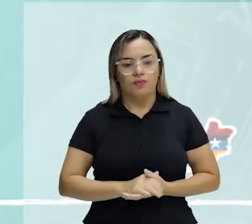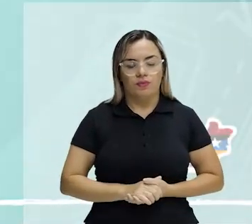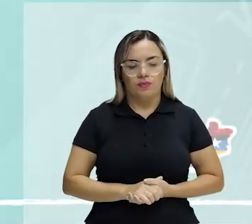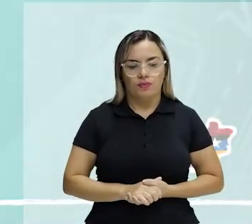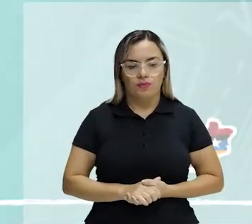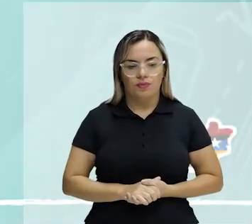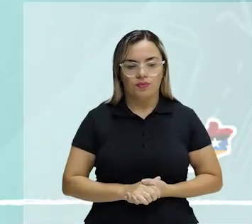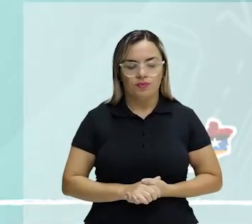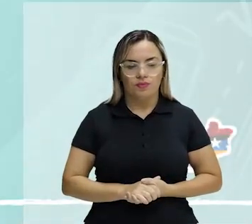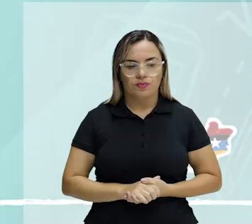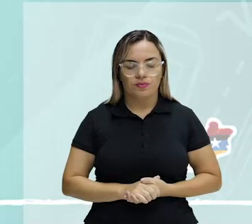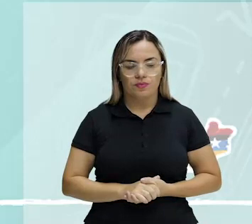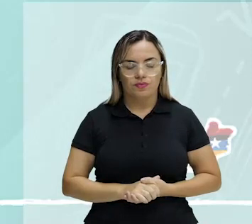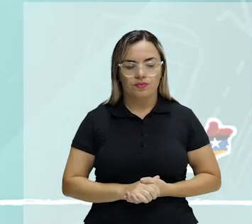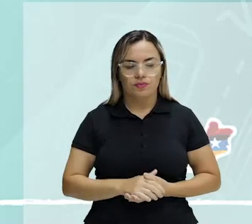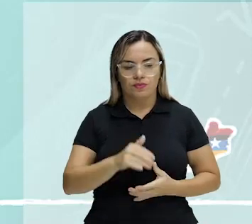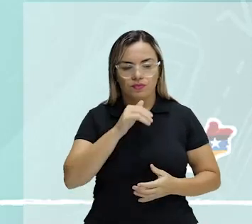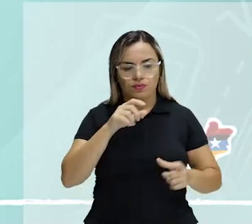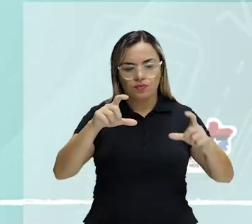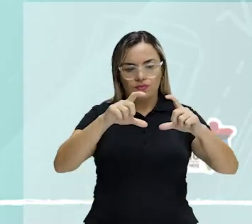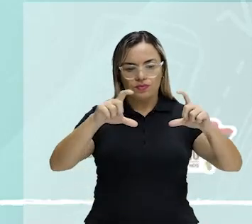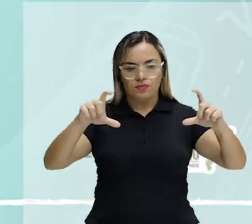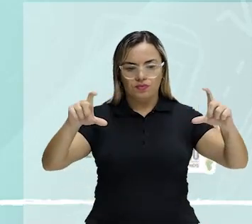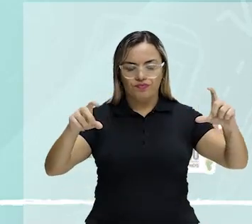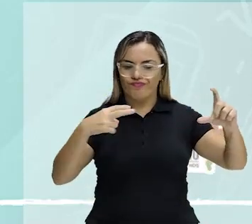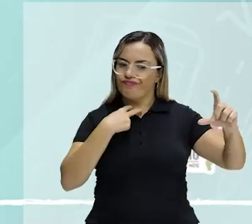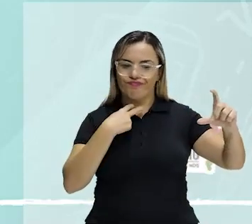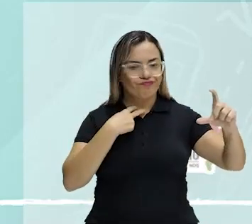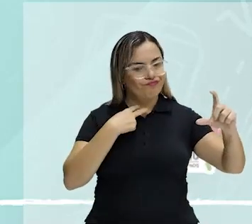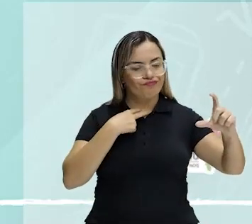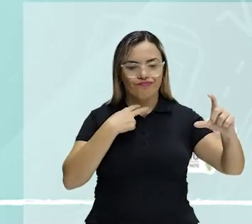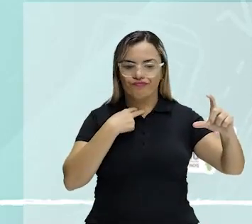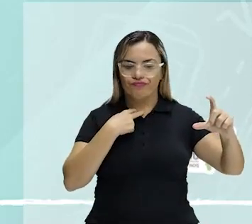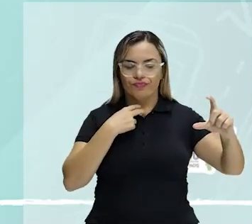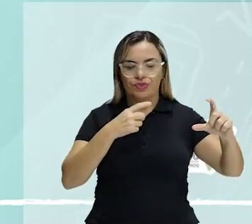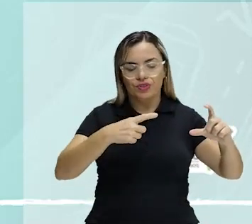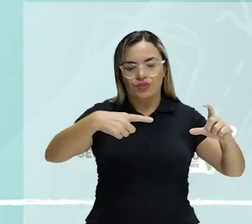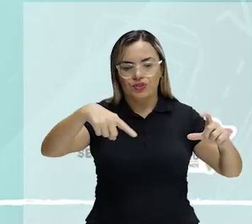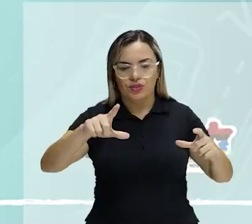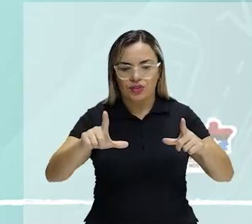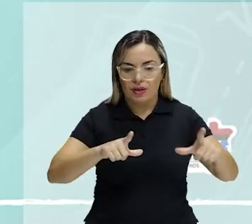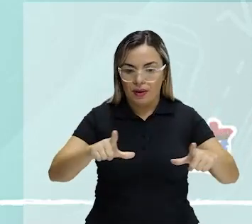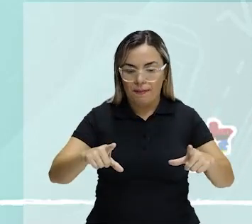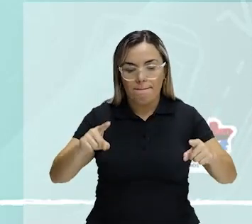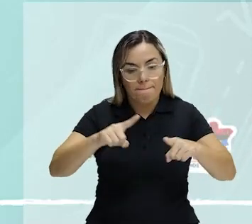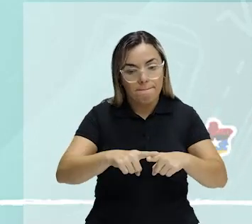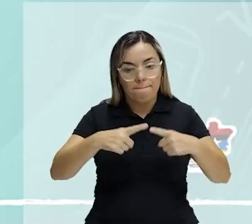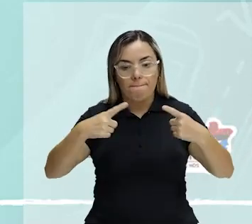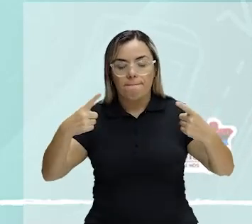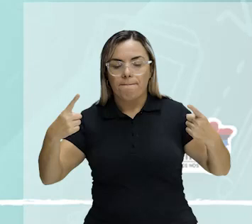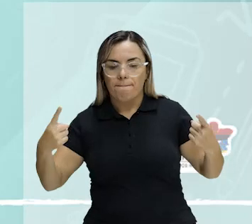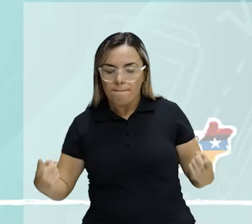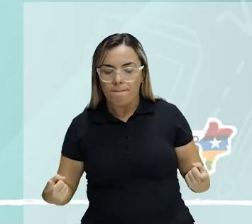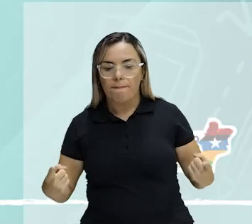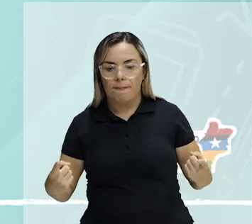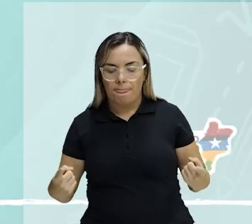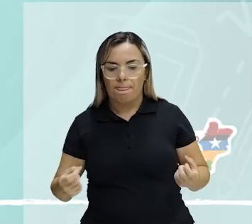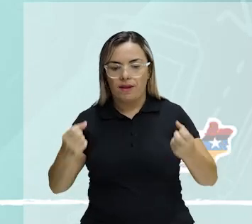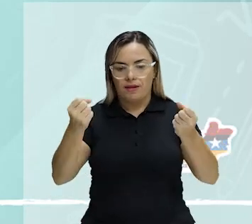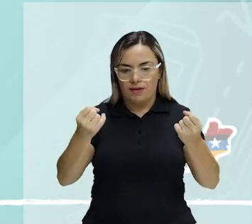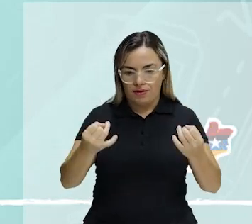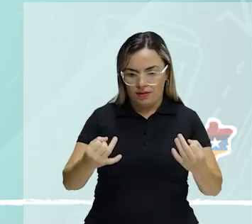aqui um período composto. Ó. Olha só. Não pude comparecer ao trabalho, mas apresentei a